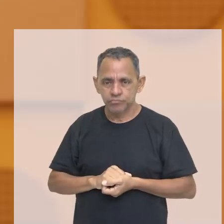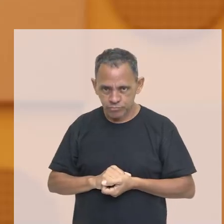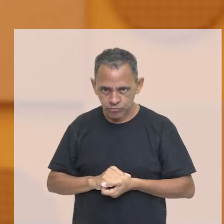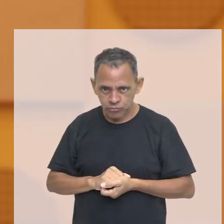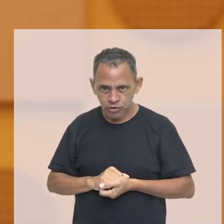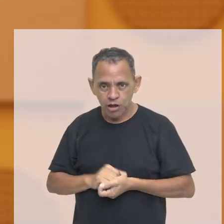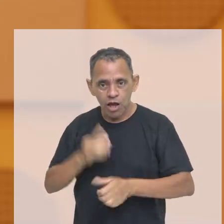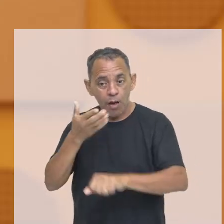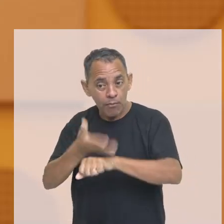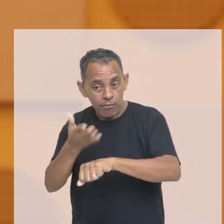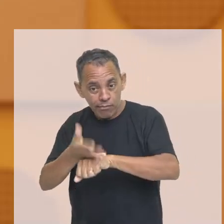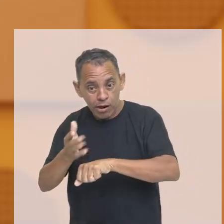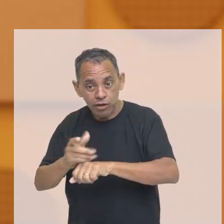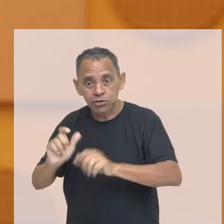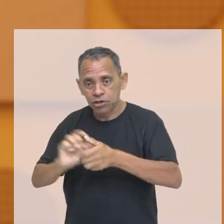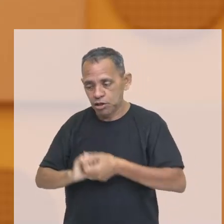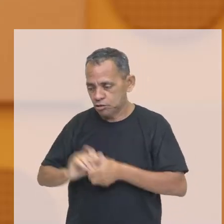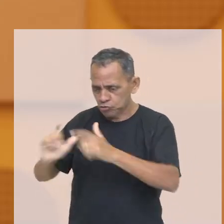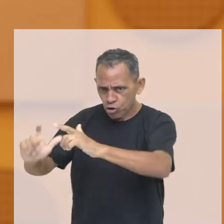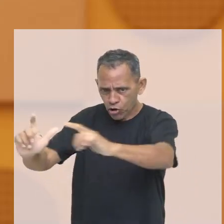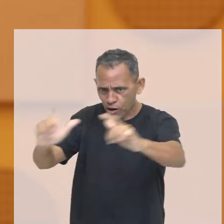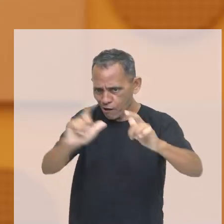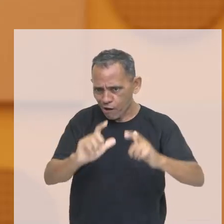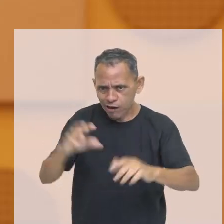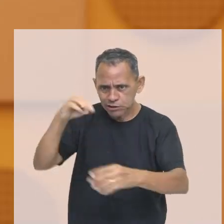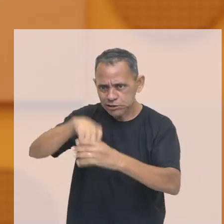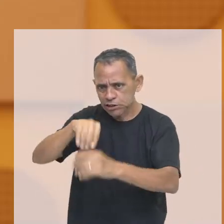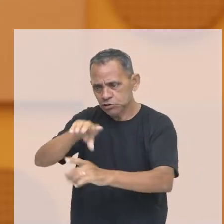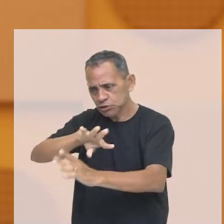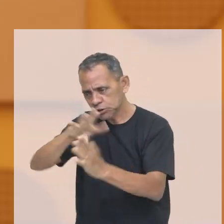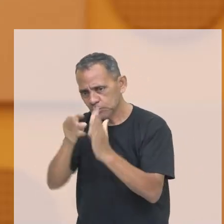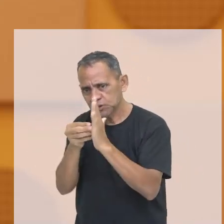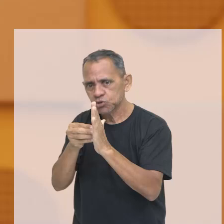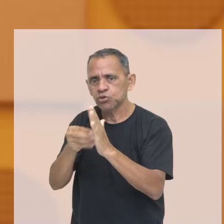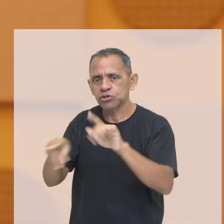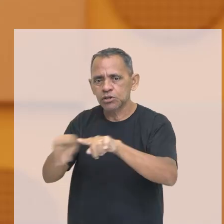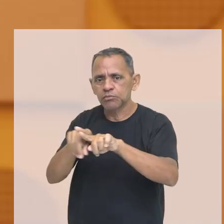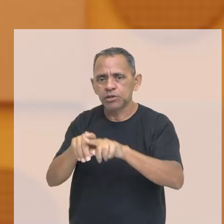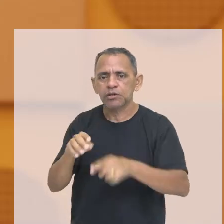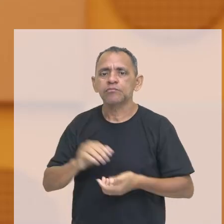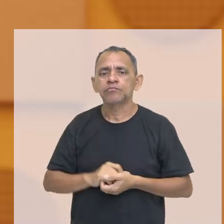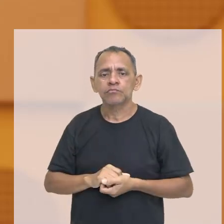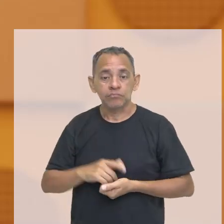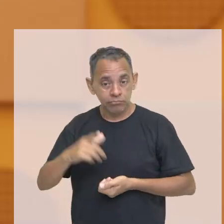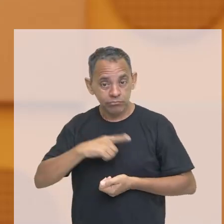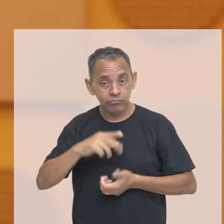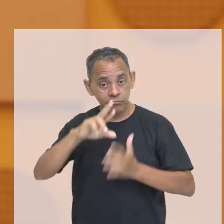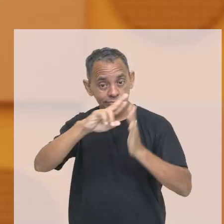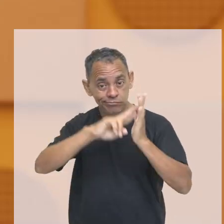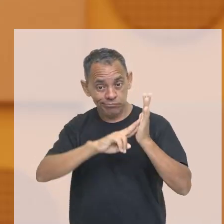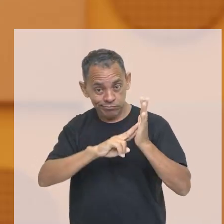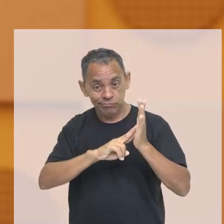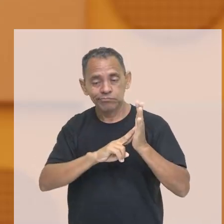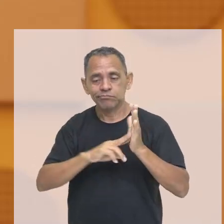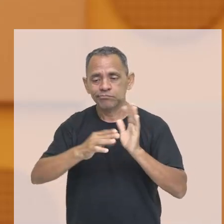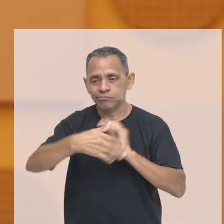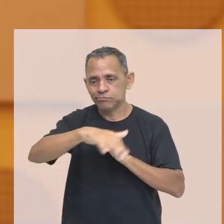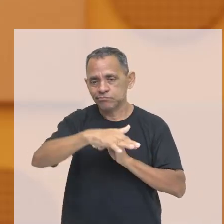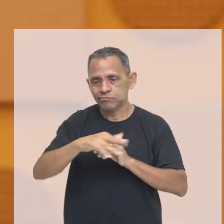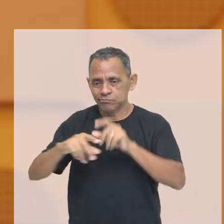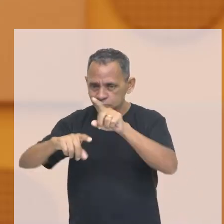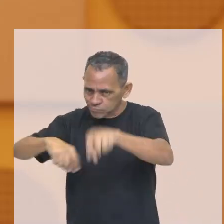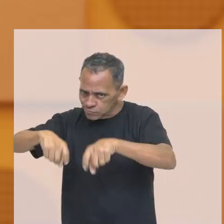territorialidade da região amazônica. Vamos observar a questão do INCRA, em que vai ter ali a regulamentação das áreas rurais. Então,